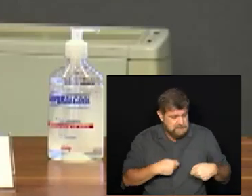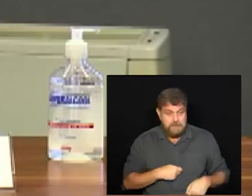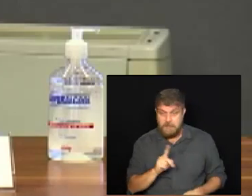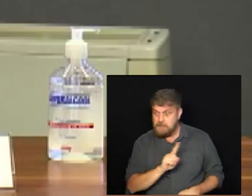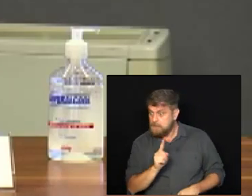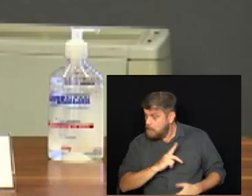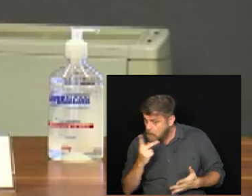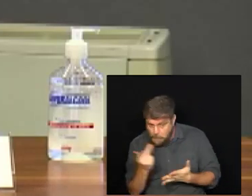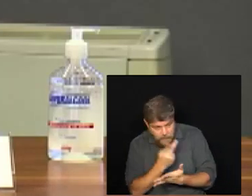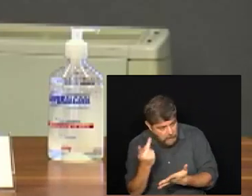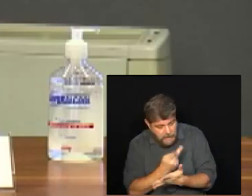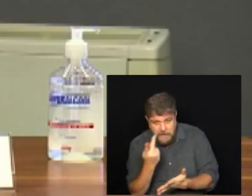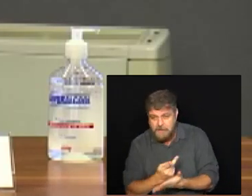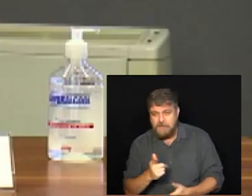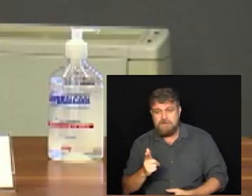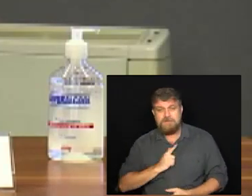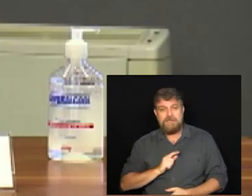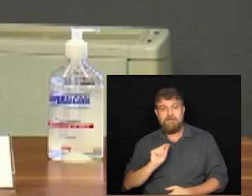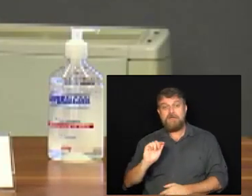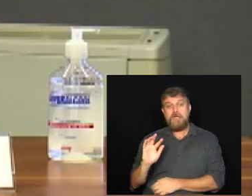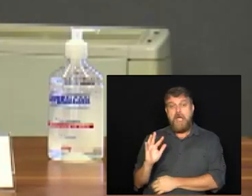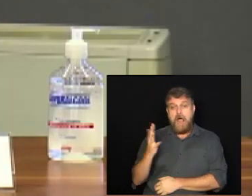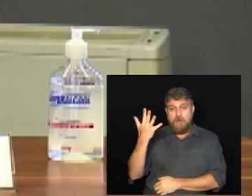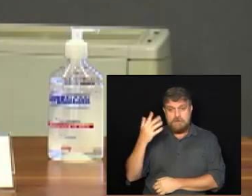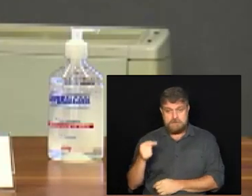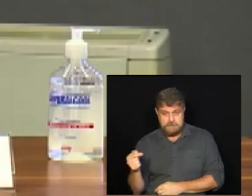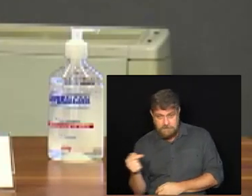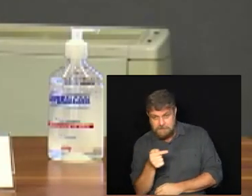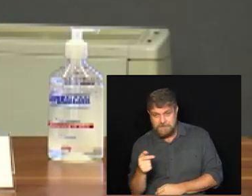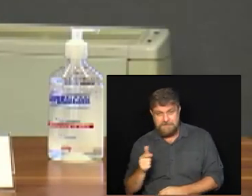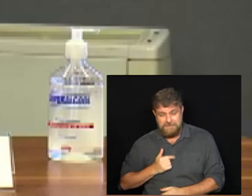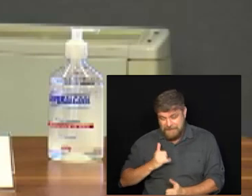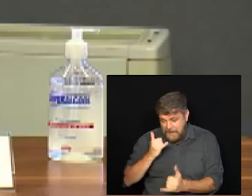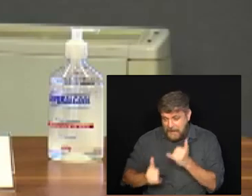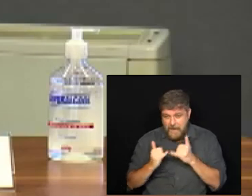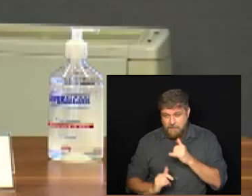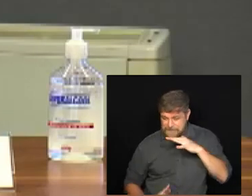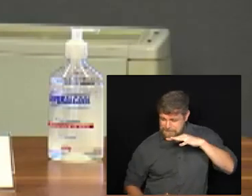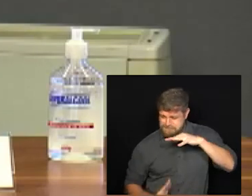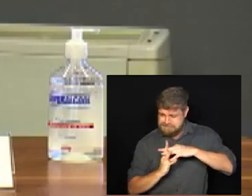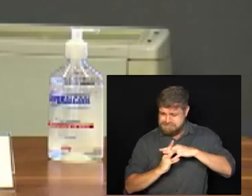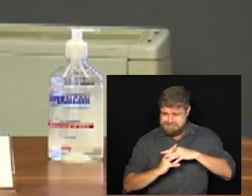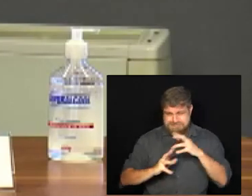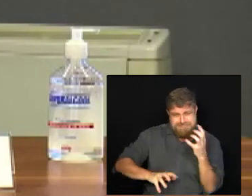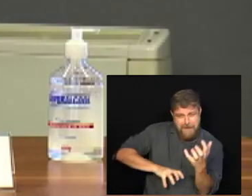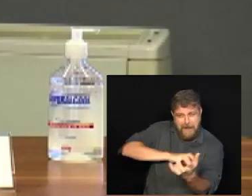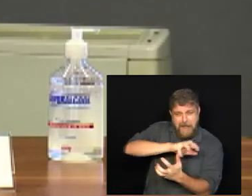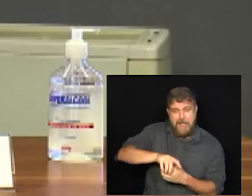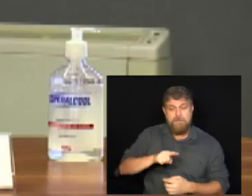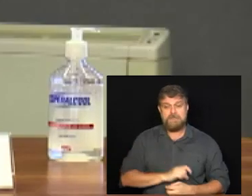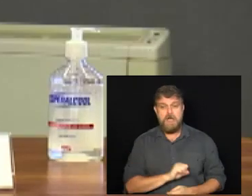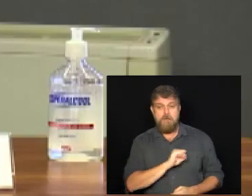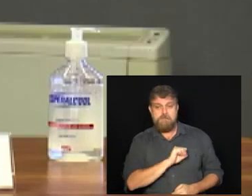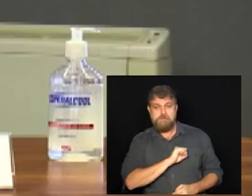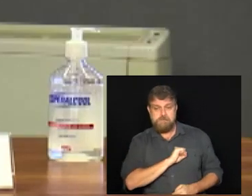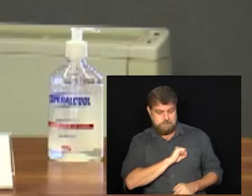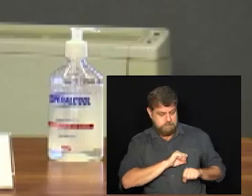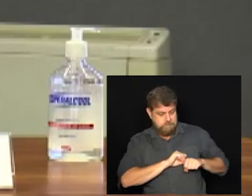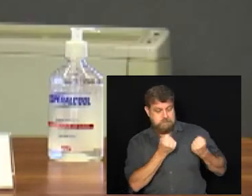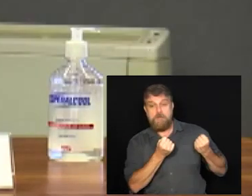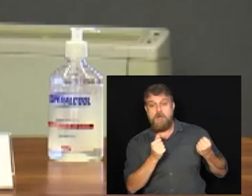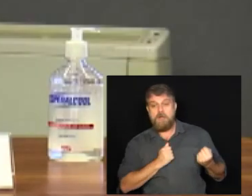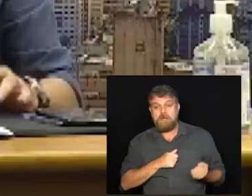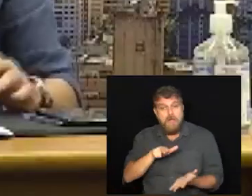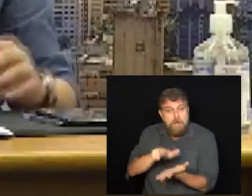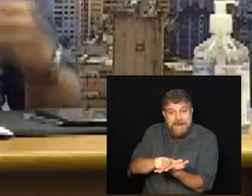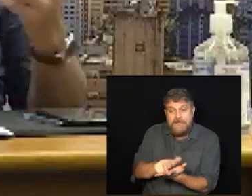é real. Pode, inclusive, nesse quase caos que a gente está vivendo, a pessoa infartar, sofrer um acidente e não ter